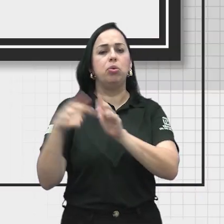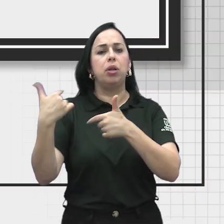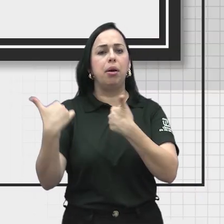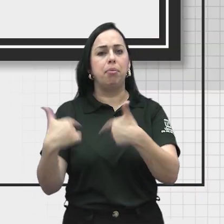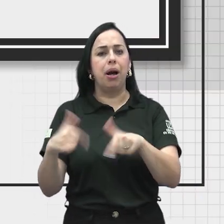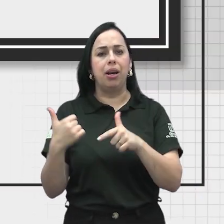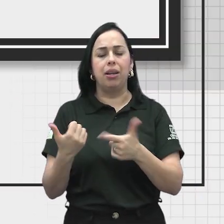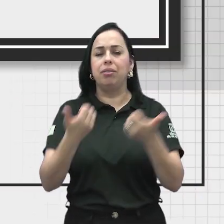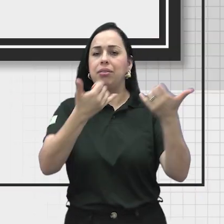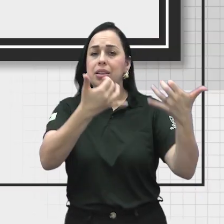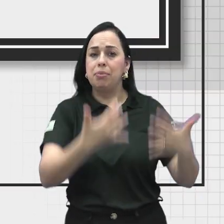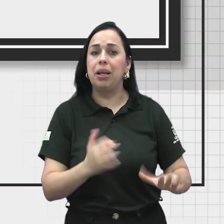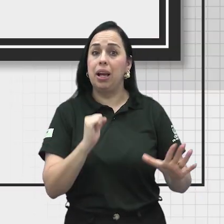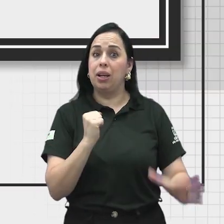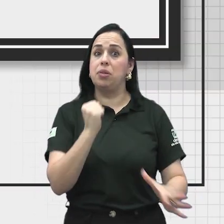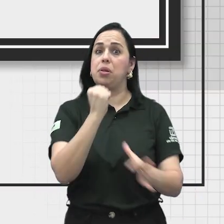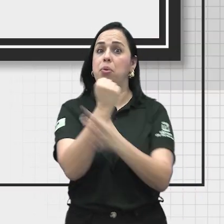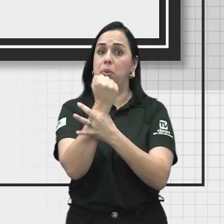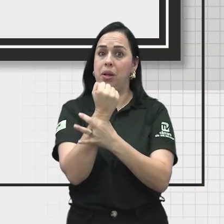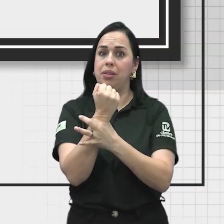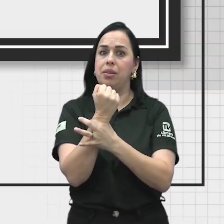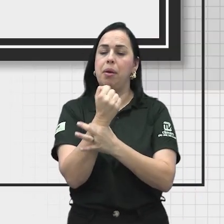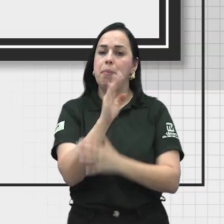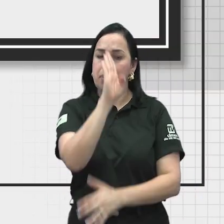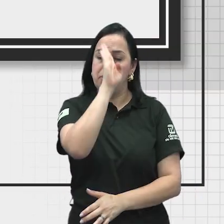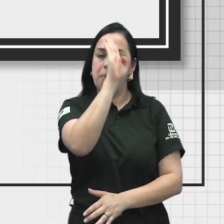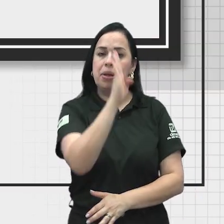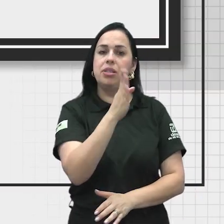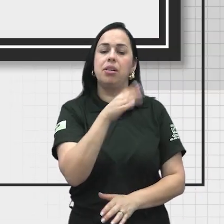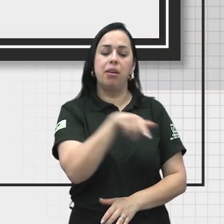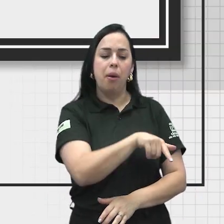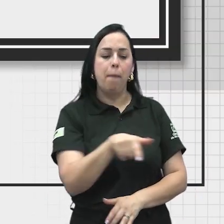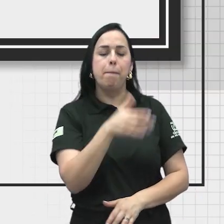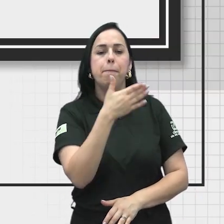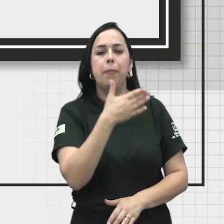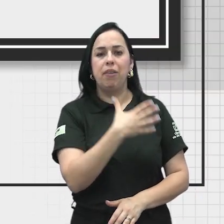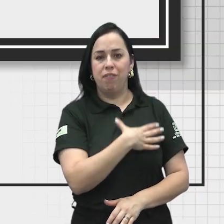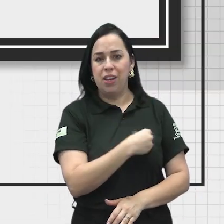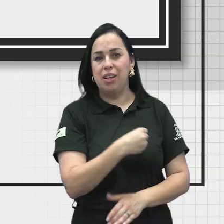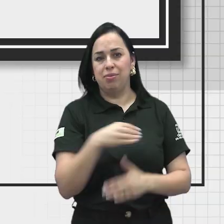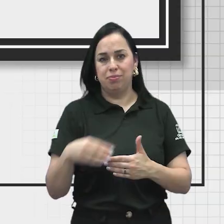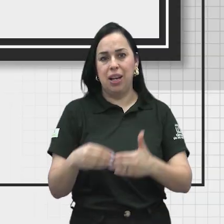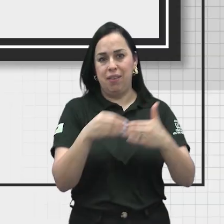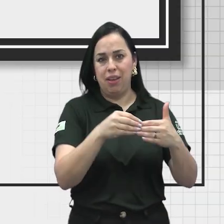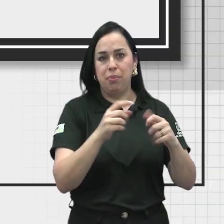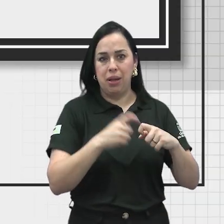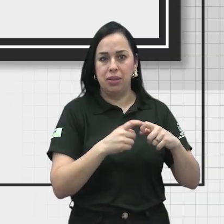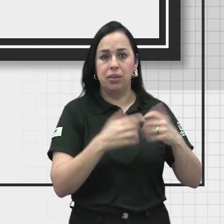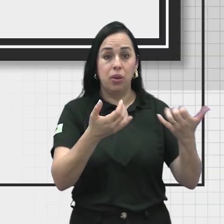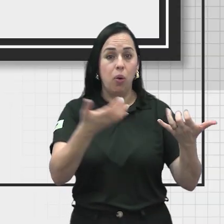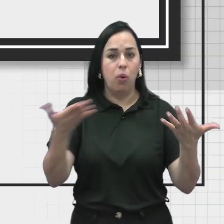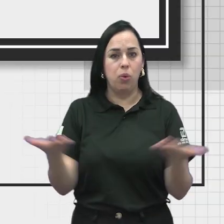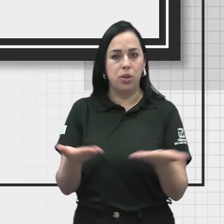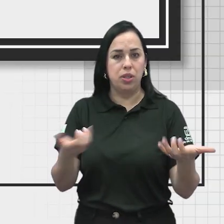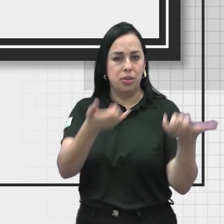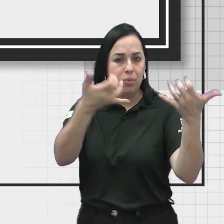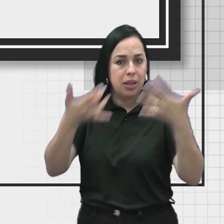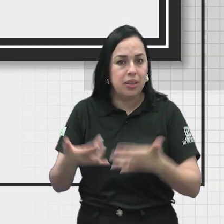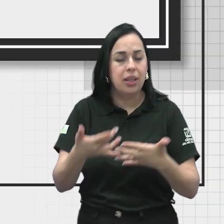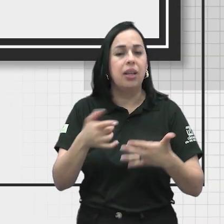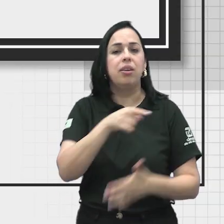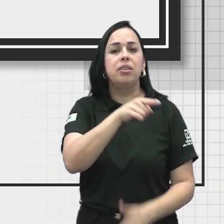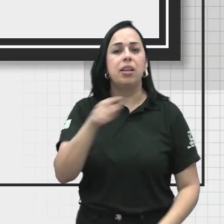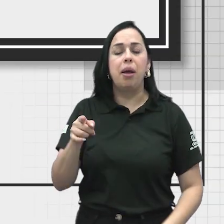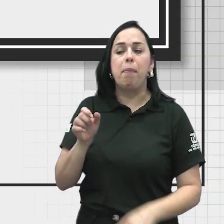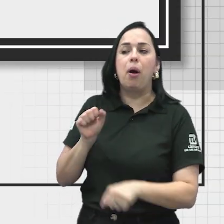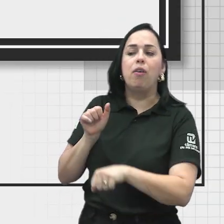trabalhista traz algumas garantias, especialmente para quem tem criança pequena, viu? Hoje a gente explica quando